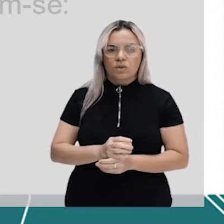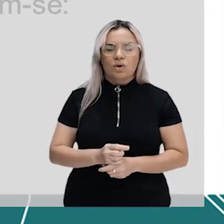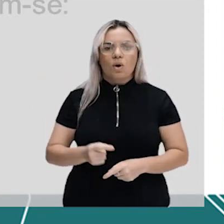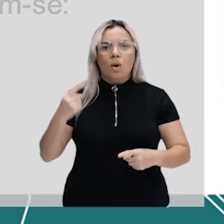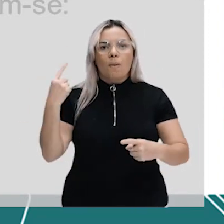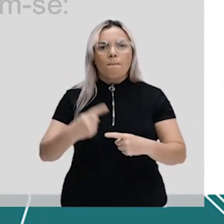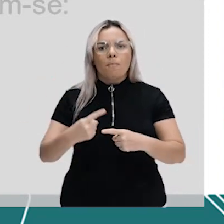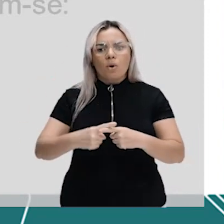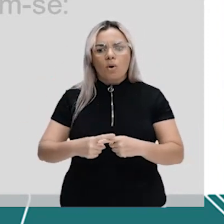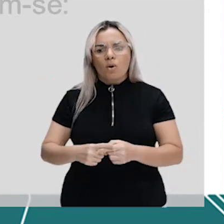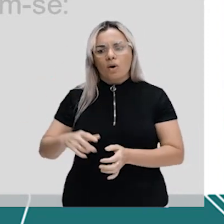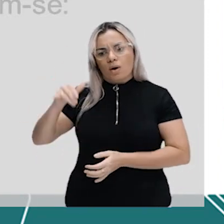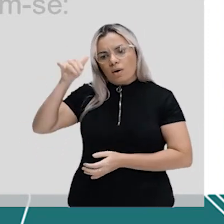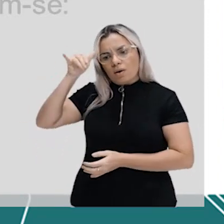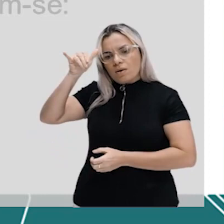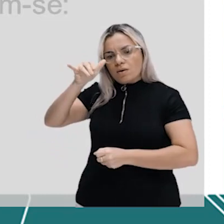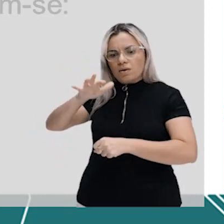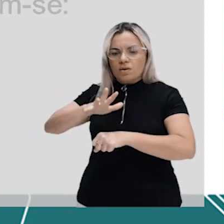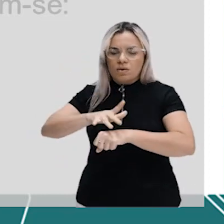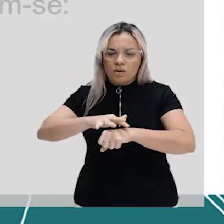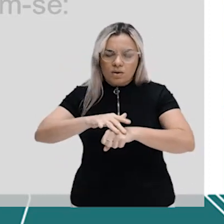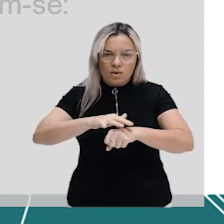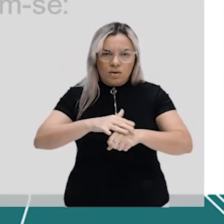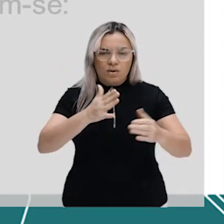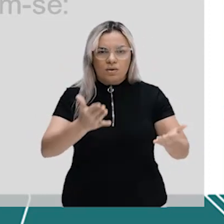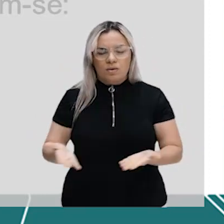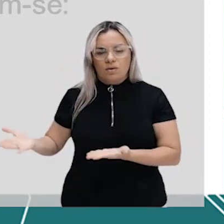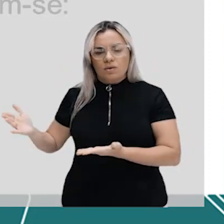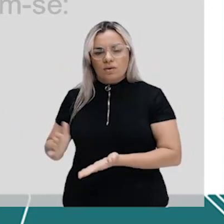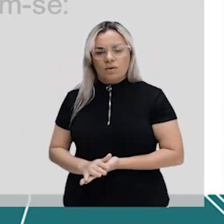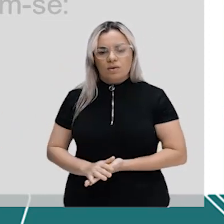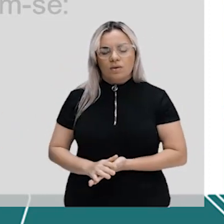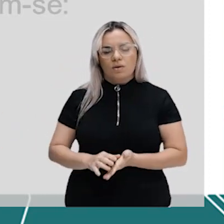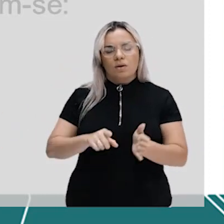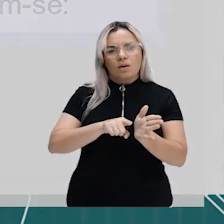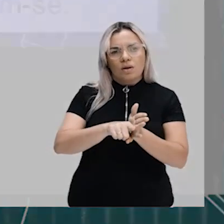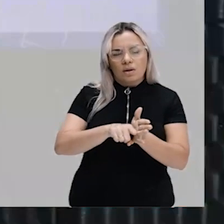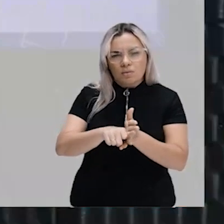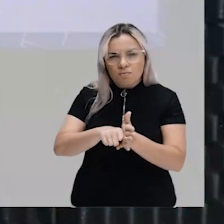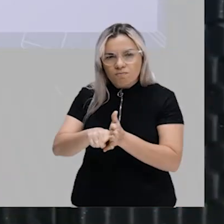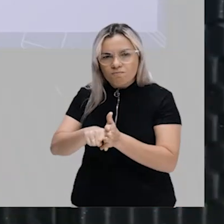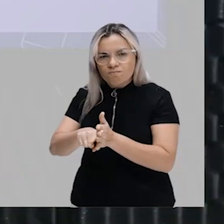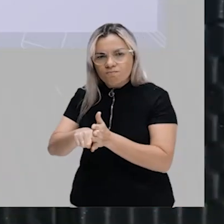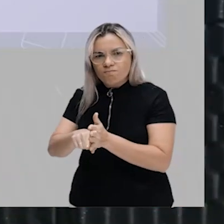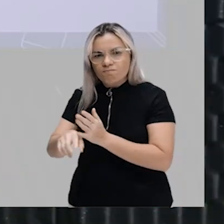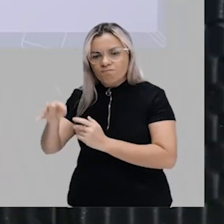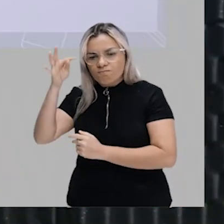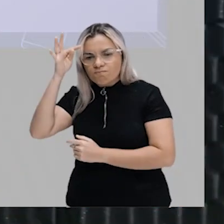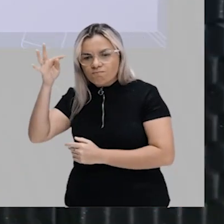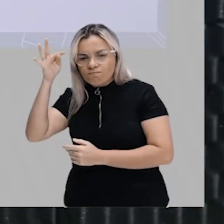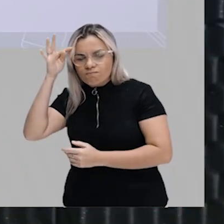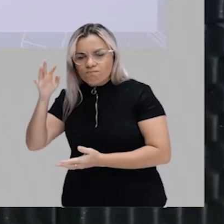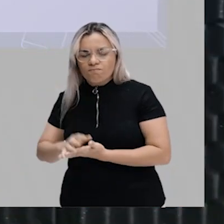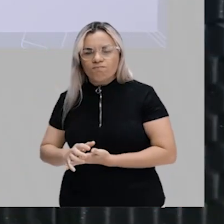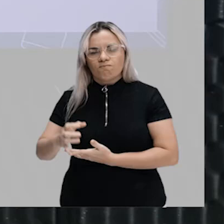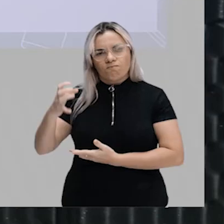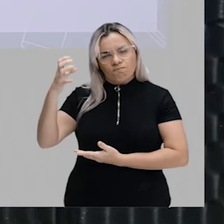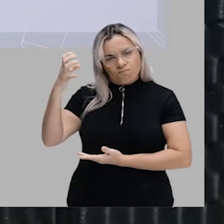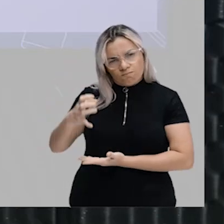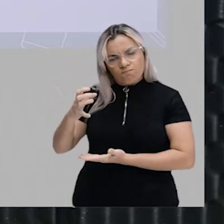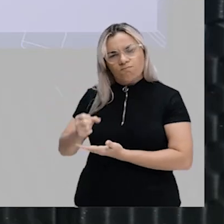causas e prevenções de doenças. Ele era um cara que seguia rigorosamente o método científico, tá? O